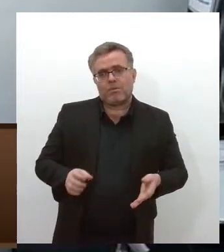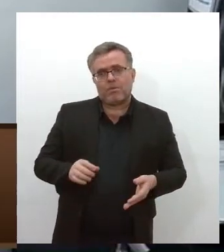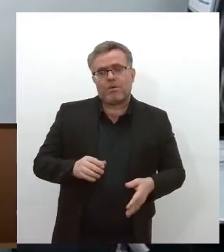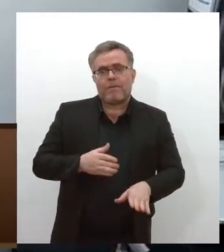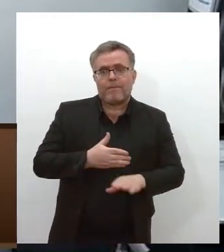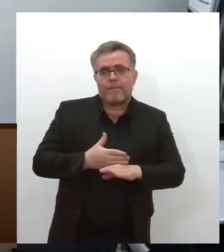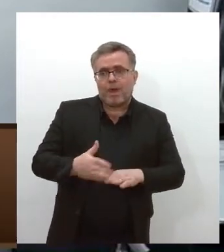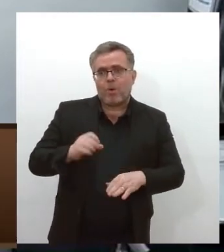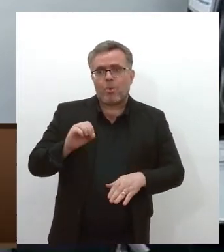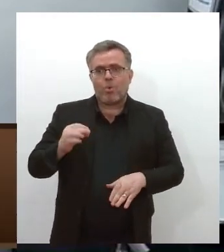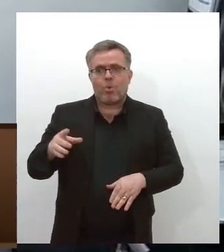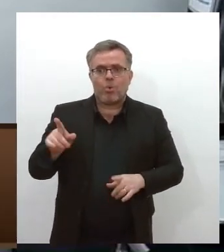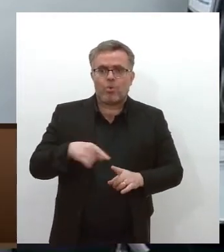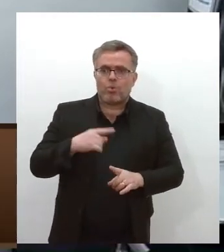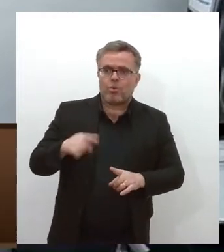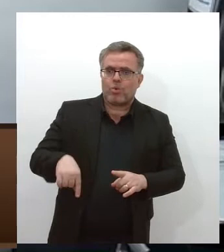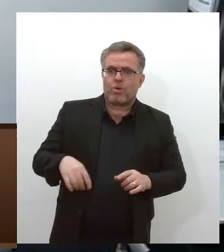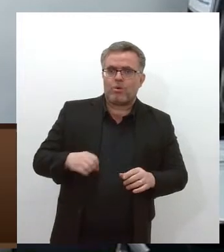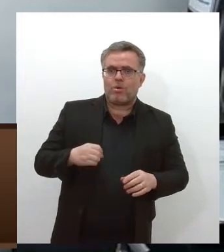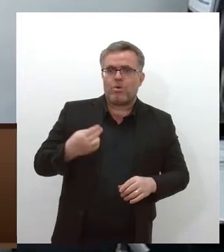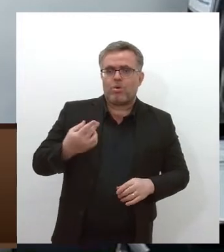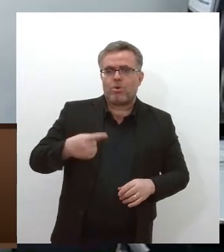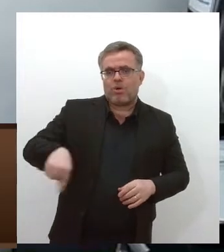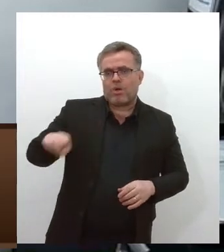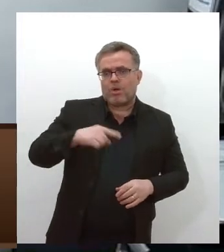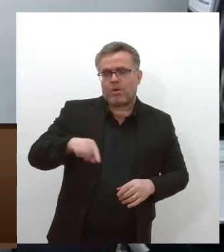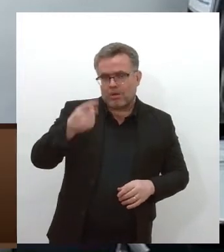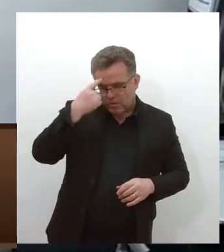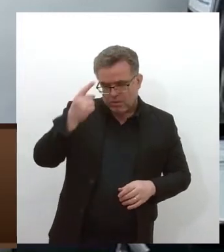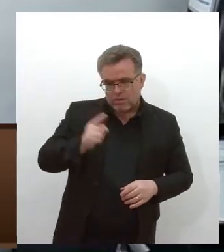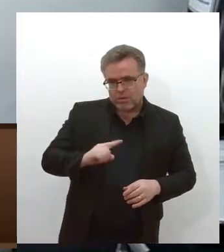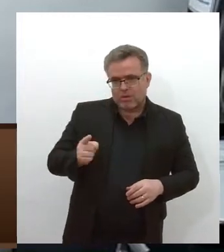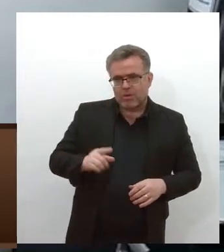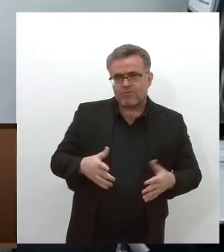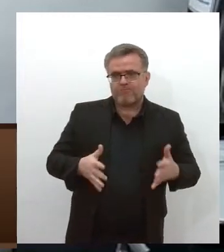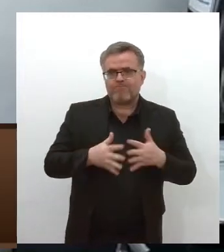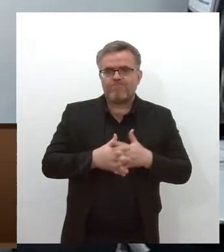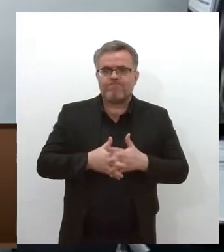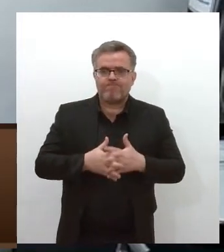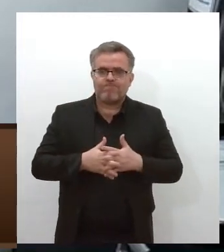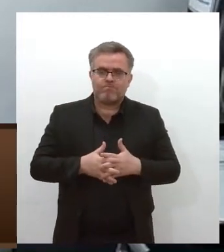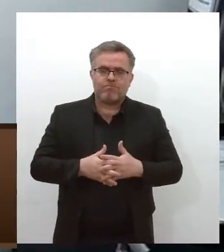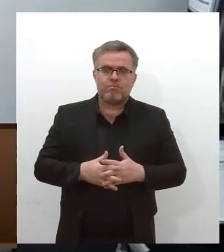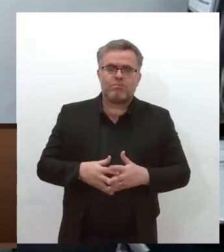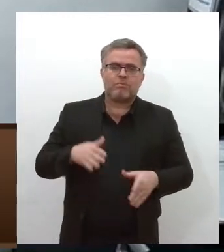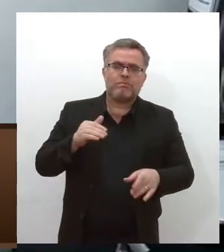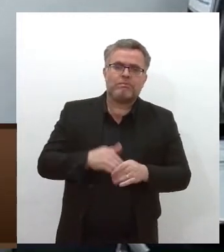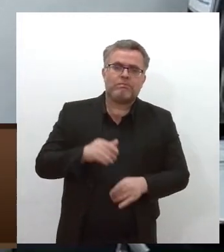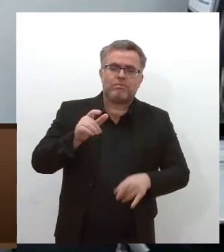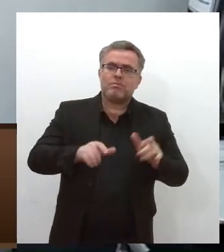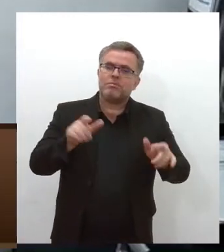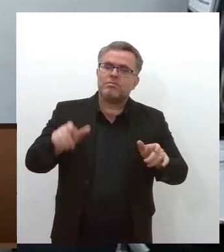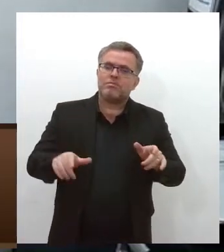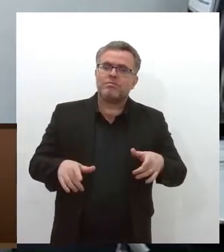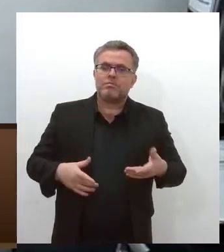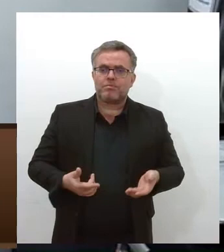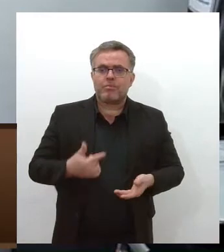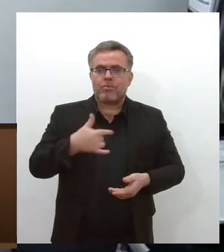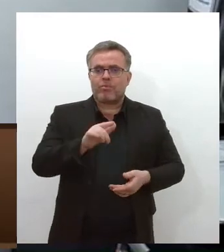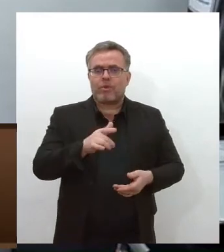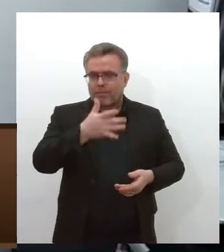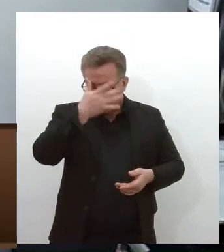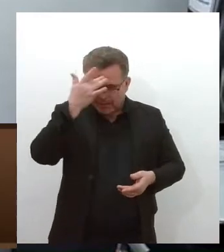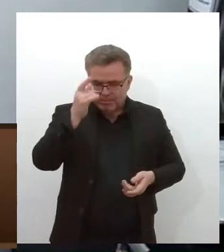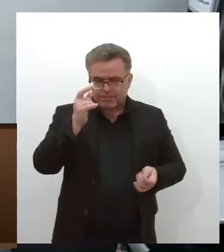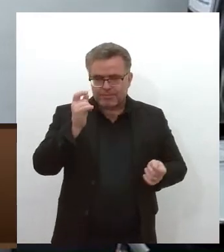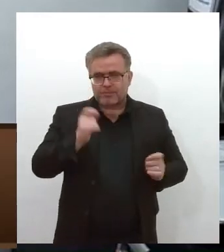pessoas que ainda não sabem em quem votar, são os indecisos, e uma parcela também de eleitores que ainda pode decidir